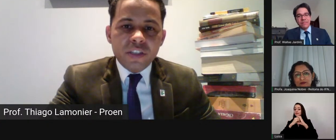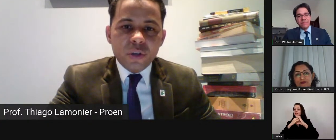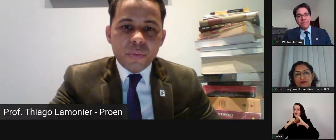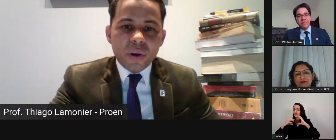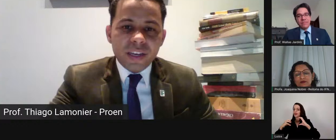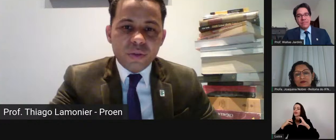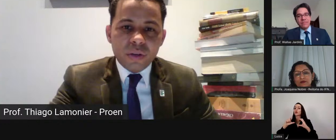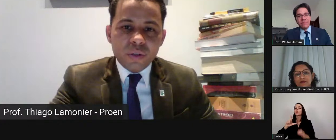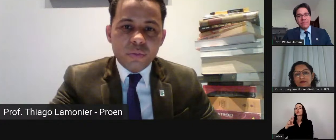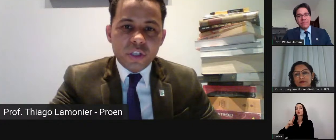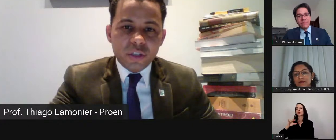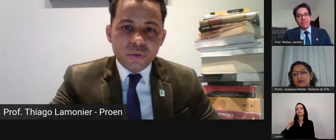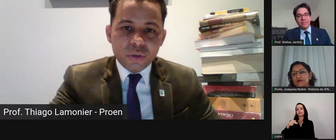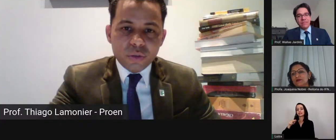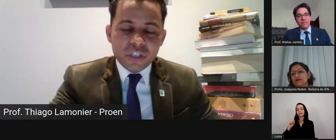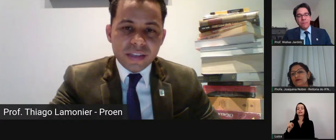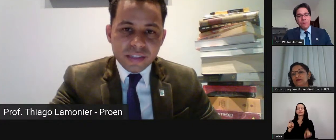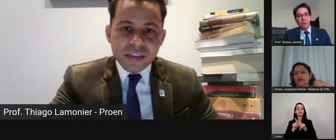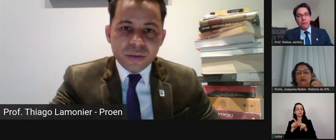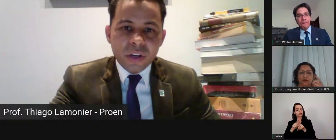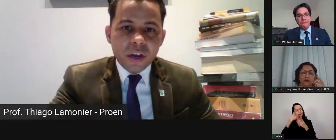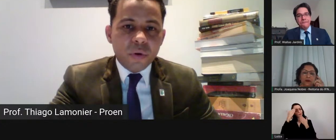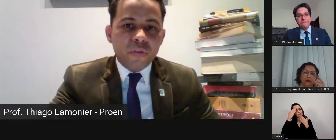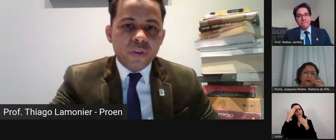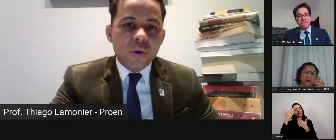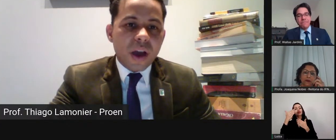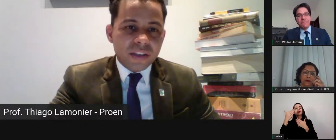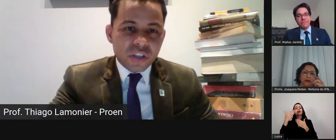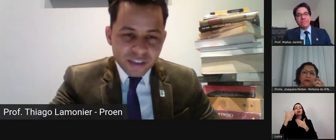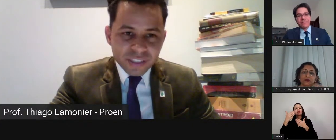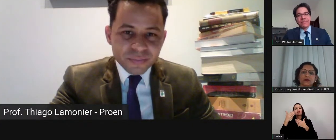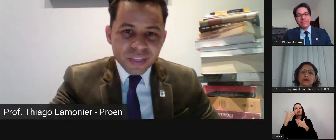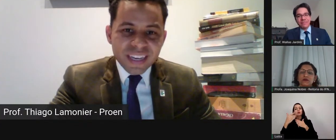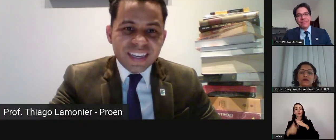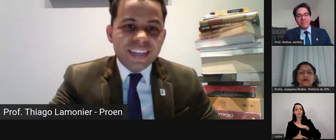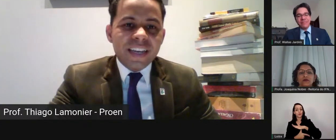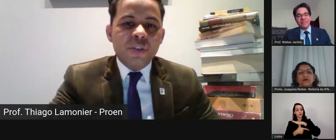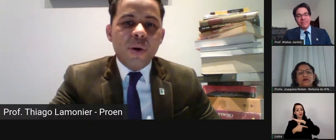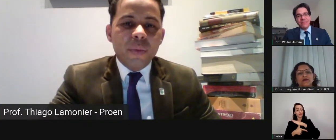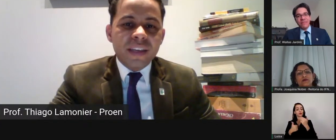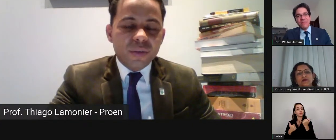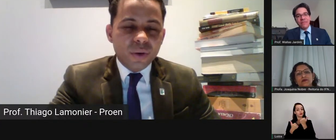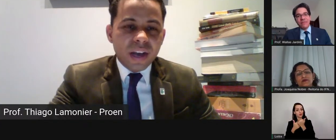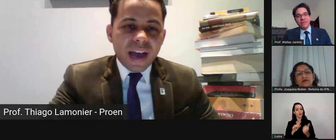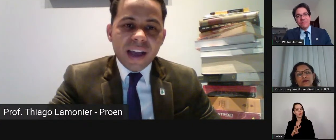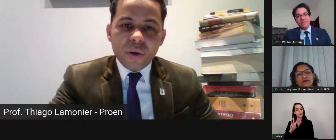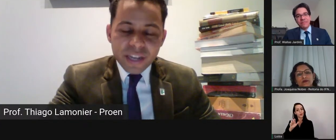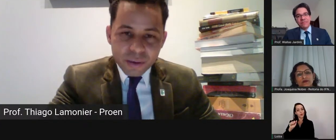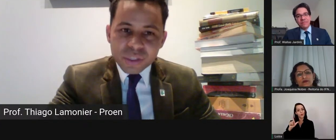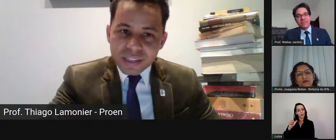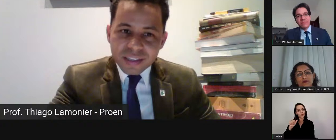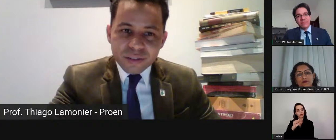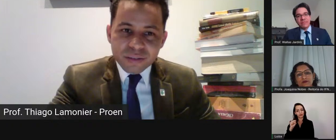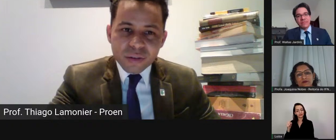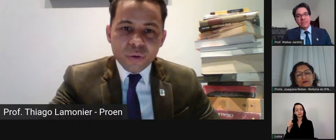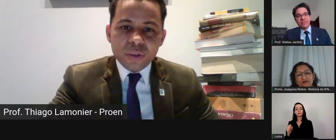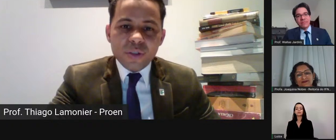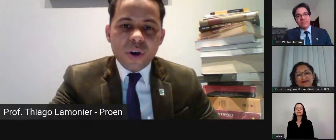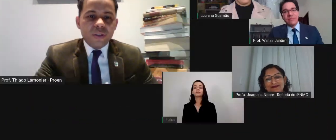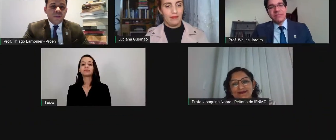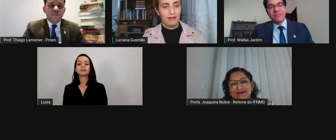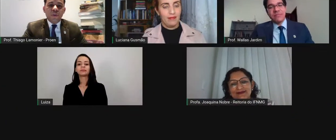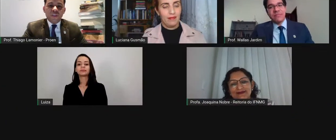igualmente o pró-reitor substituto de ensino, professor Wallace Jardim. E neste momento, acolhemos, então,